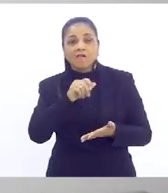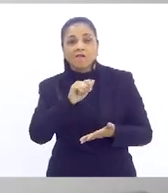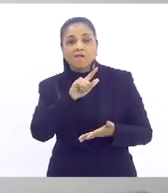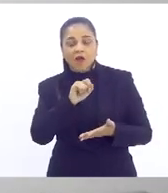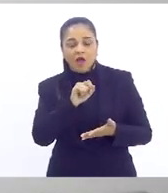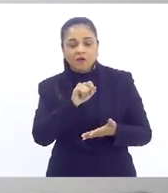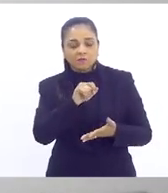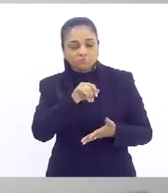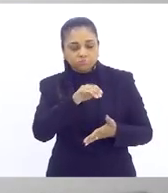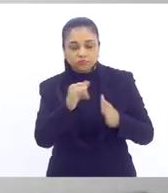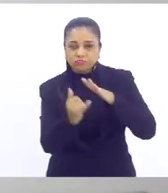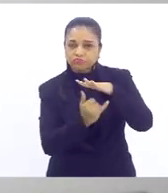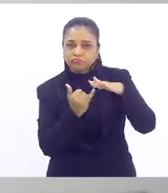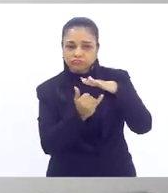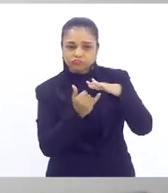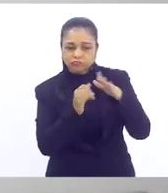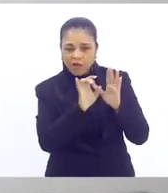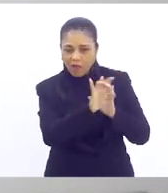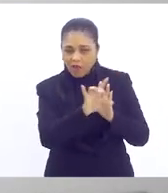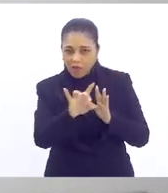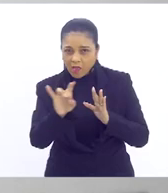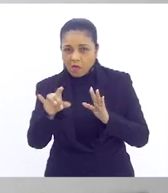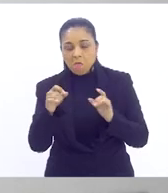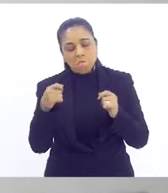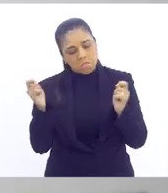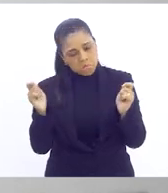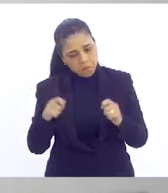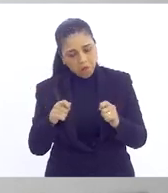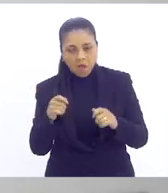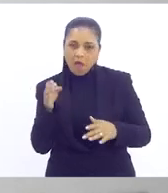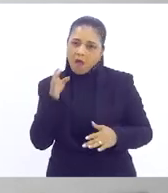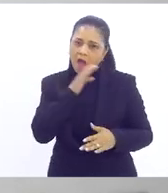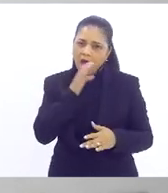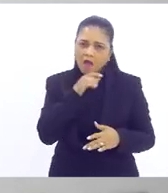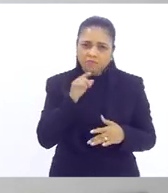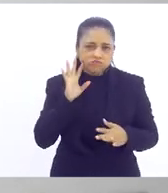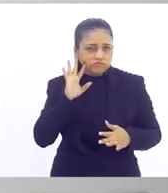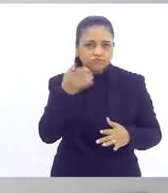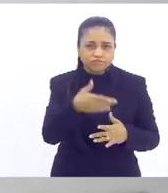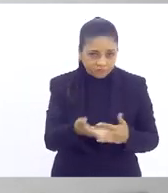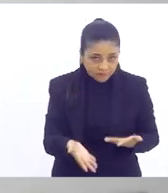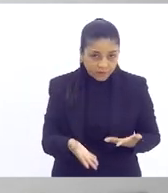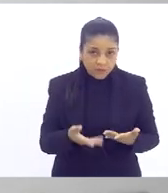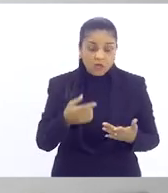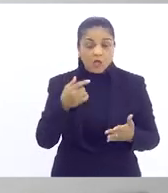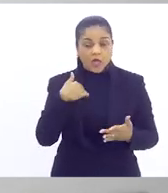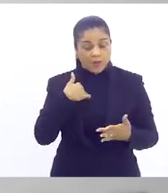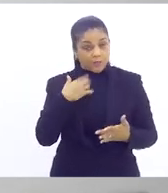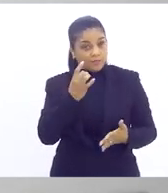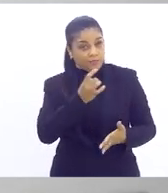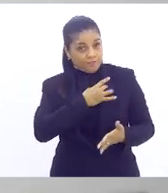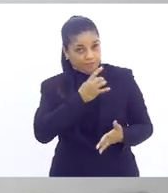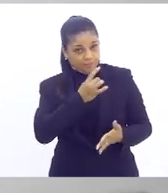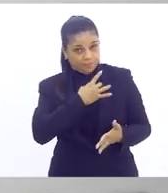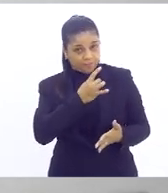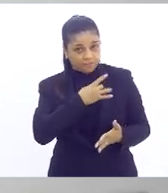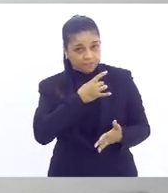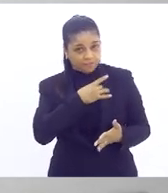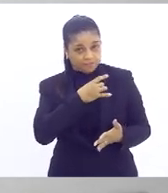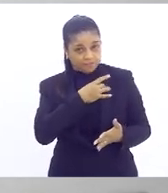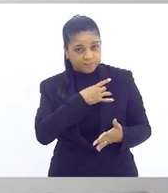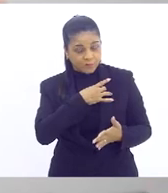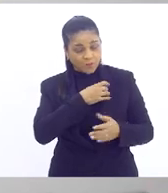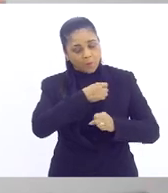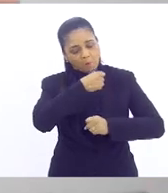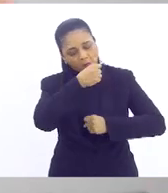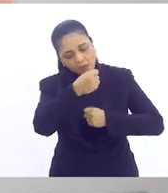um processo é mais acelerado porque o que eu tenho é que isso leve um outro ano